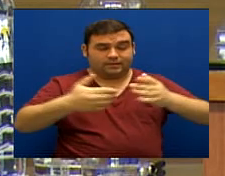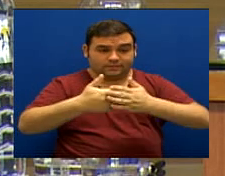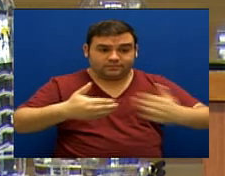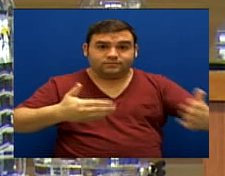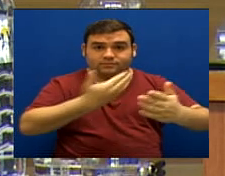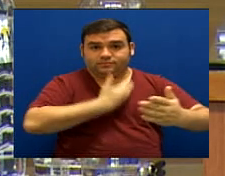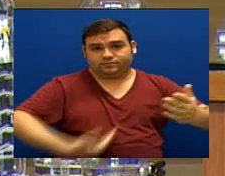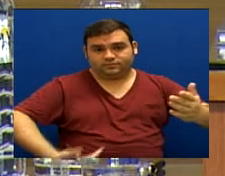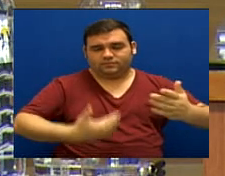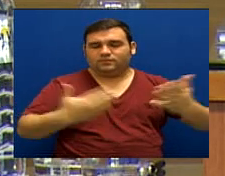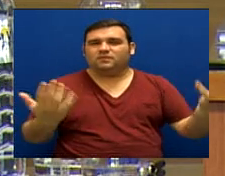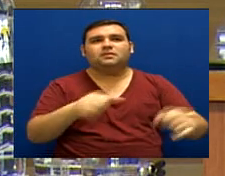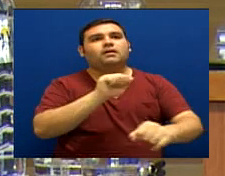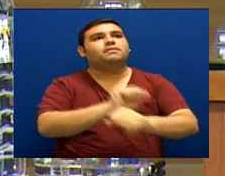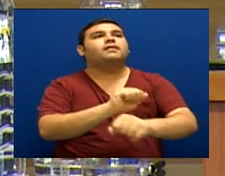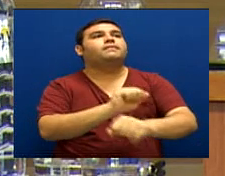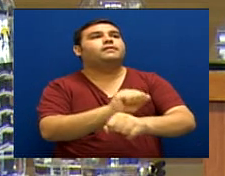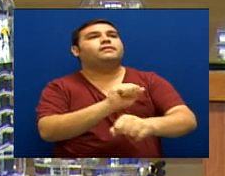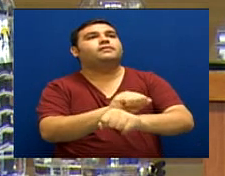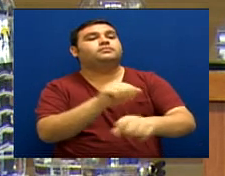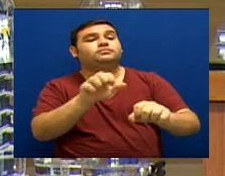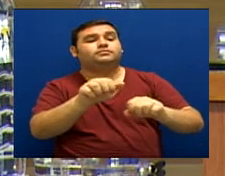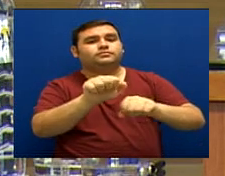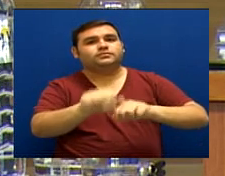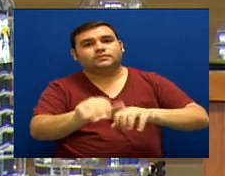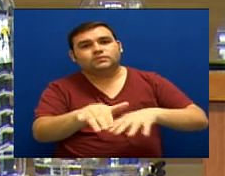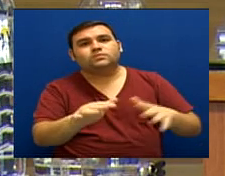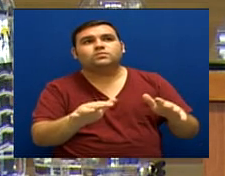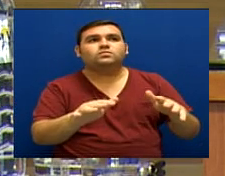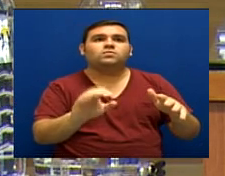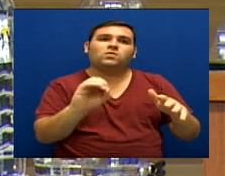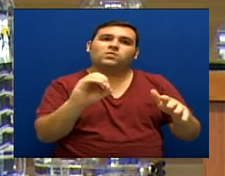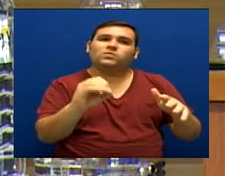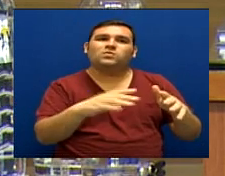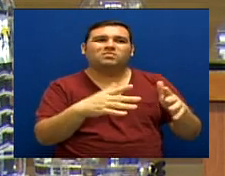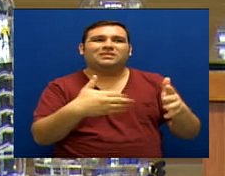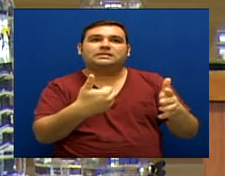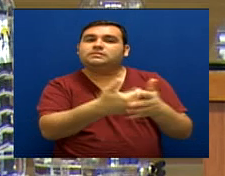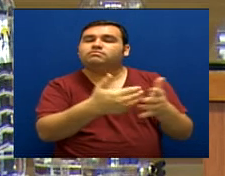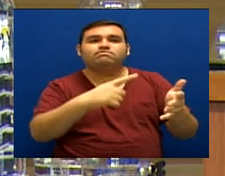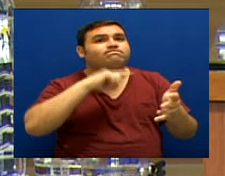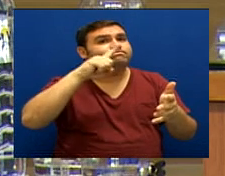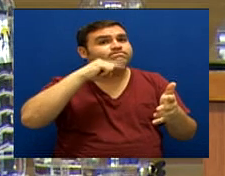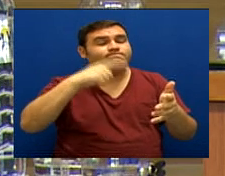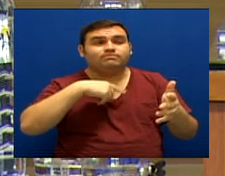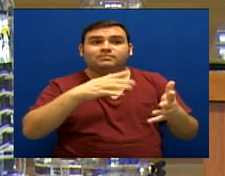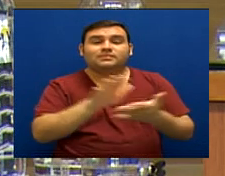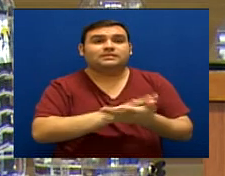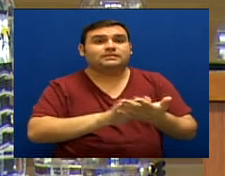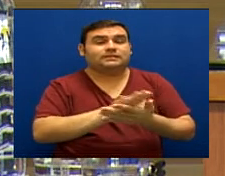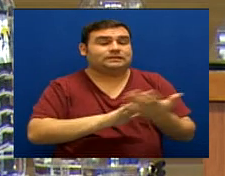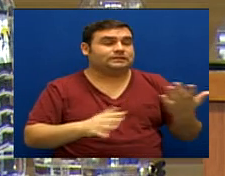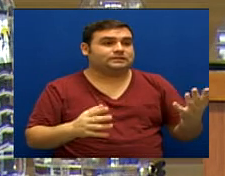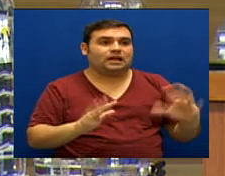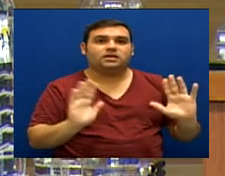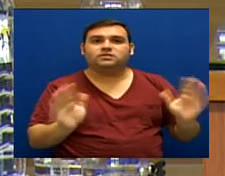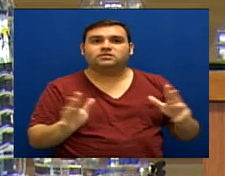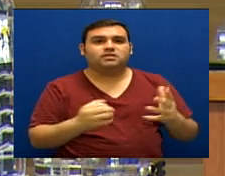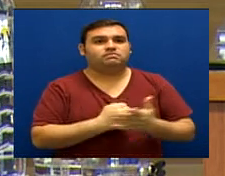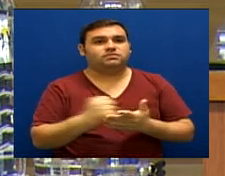início do governo não esperar pra c tendo outubro quando aí a coisa já não não consegue controlar mais